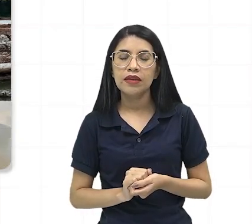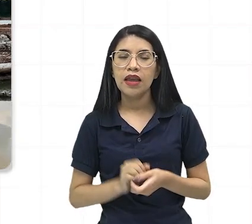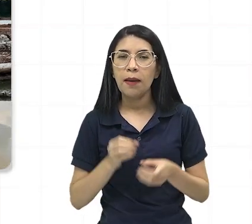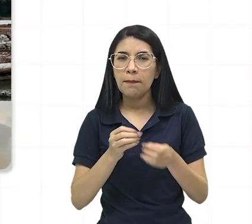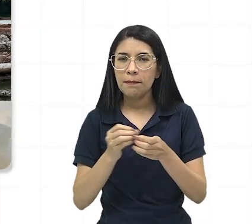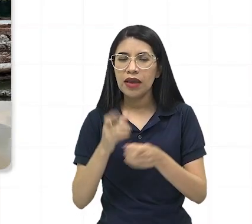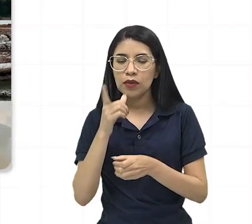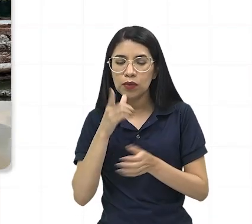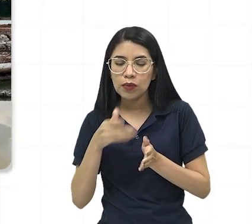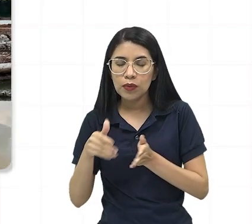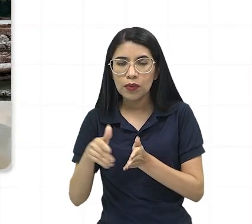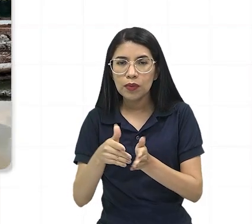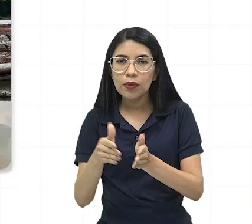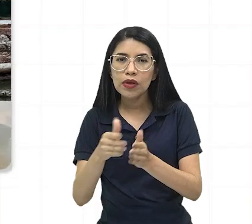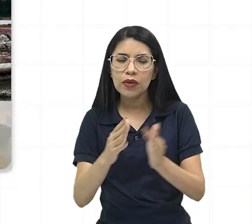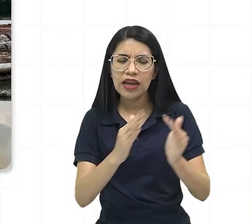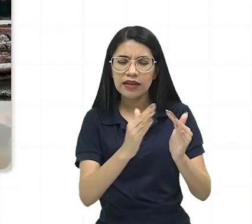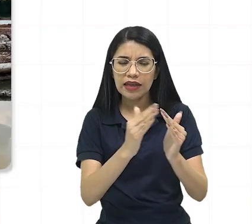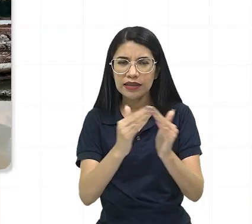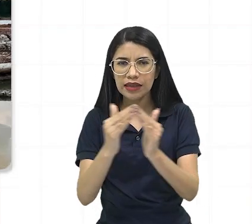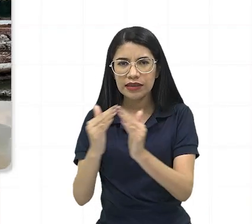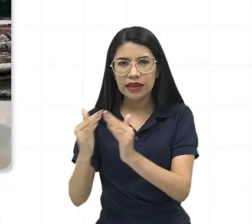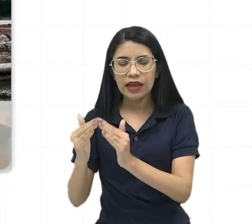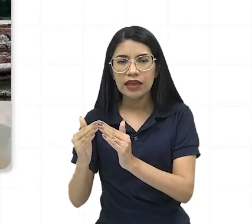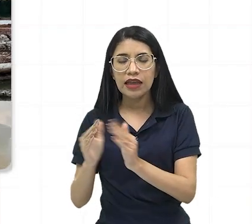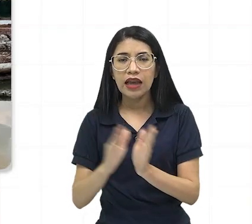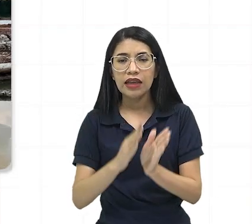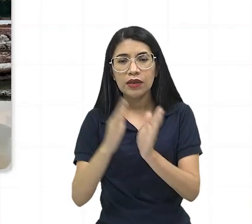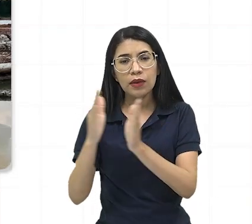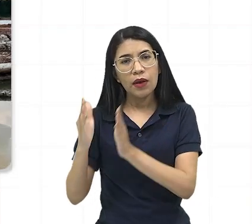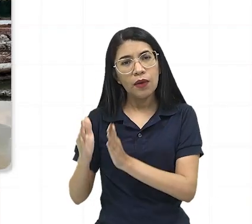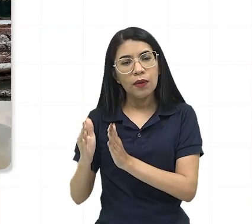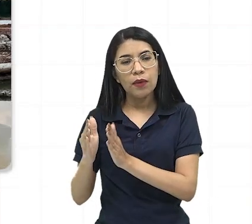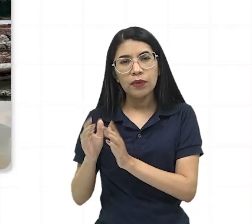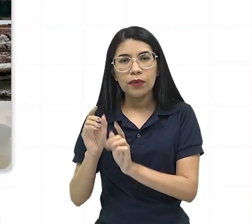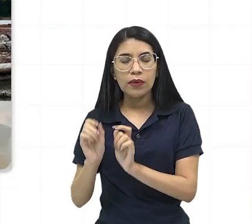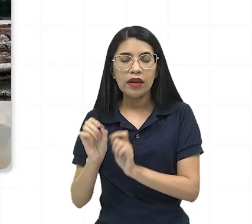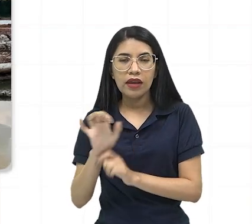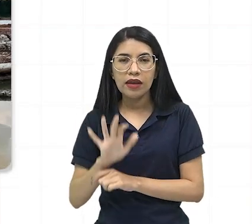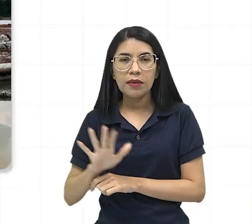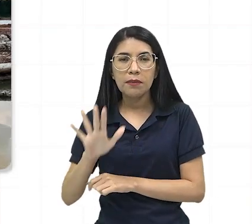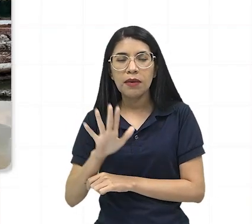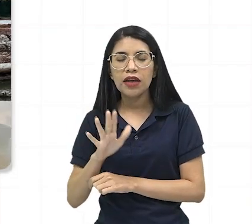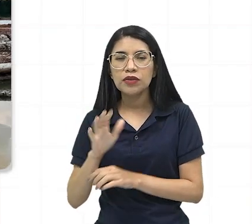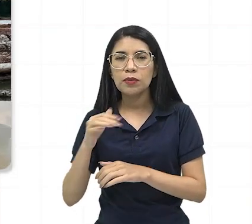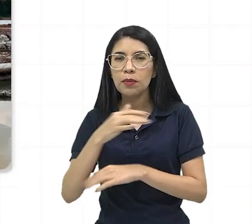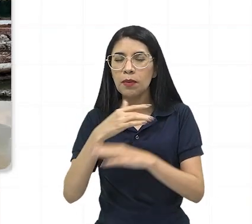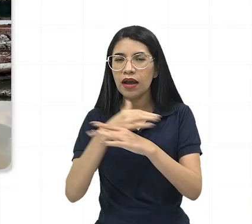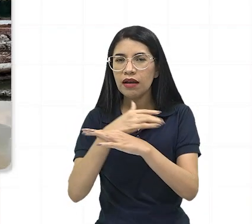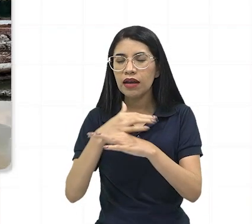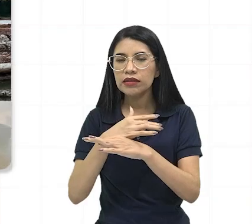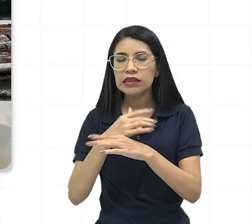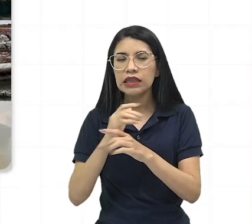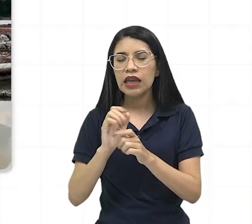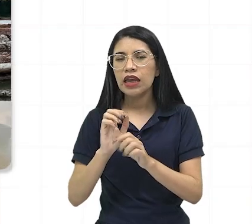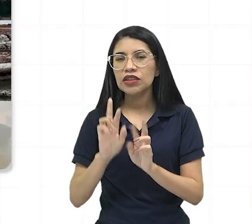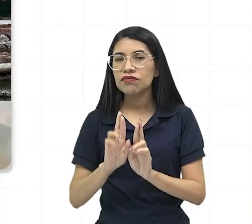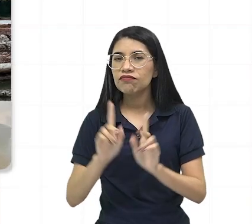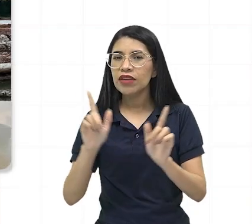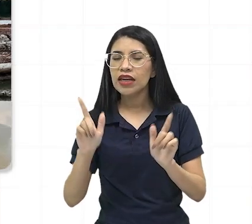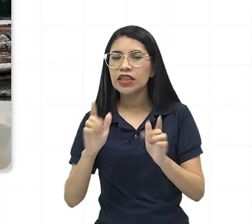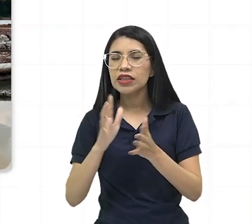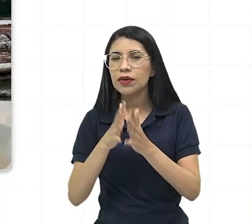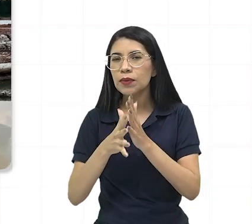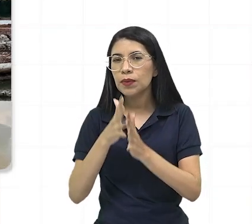das beiras dos rios ou dos igarapés. Você tem de um outro lado uma cidade já bonita, mais cosmopolita, ali no